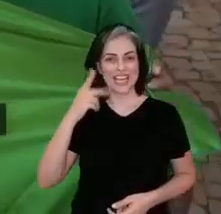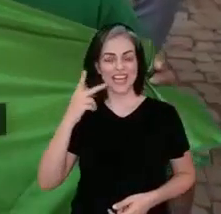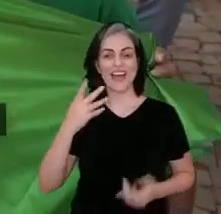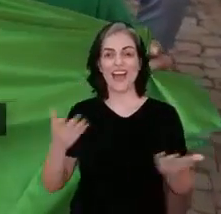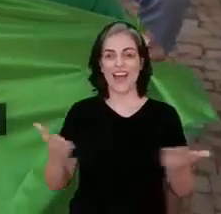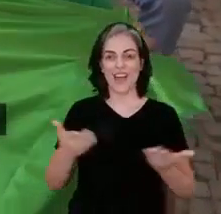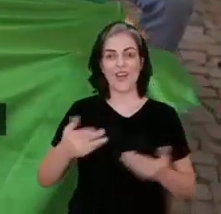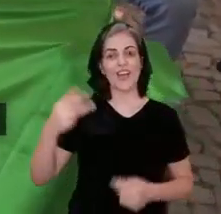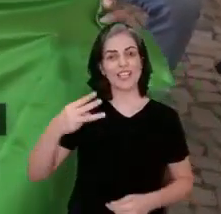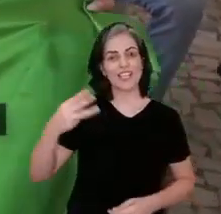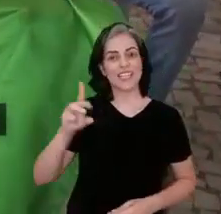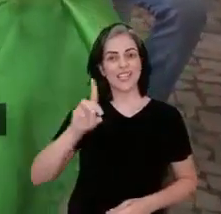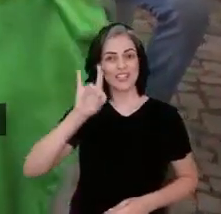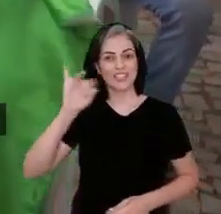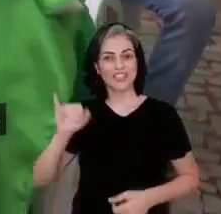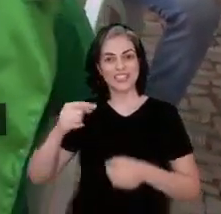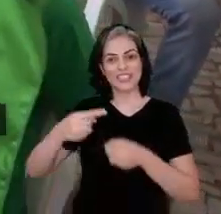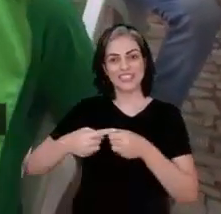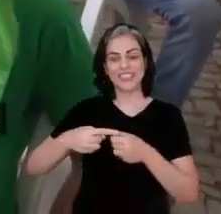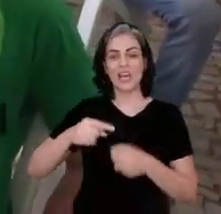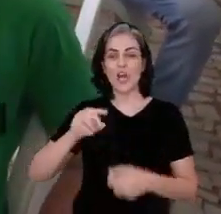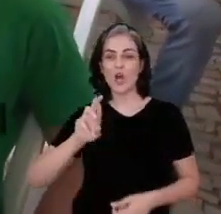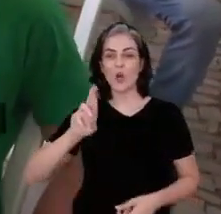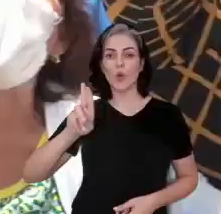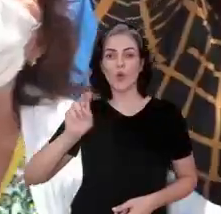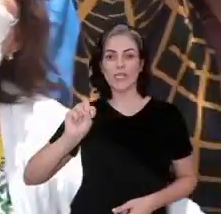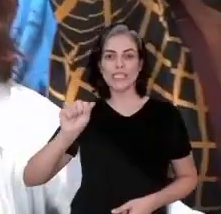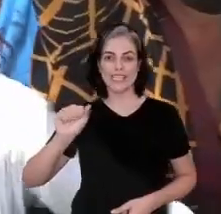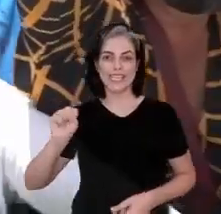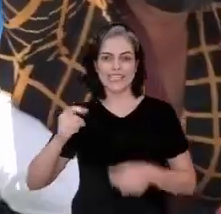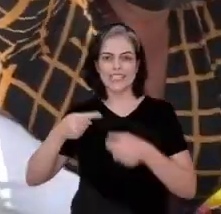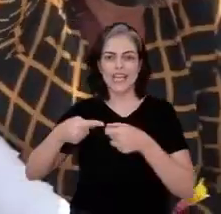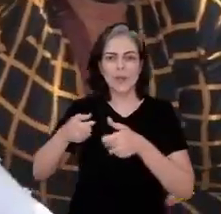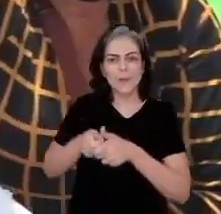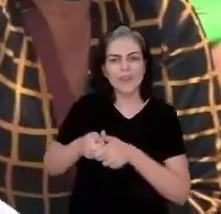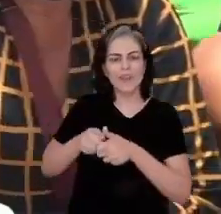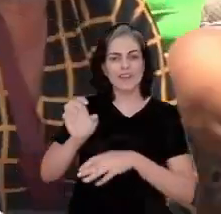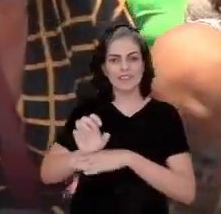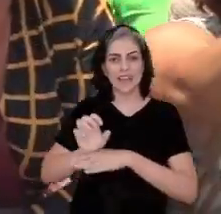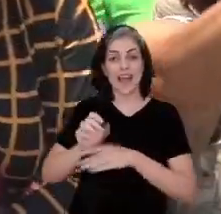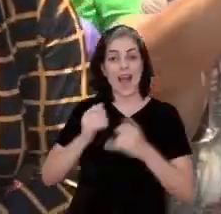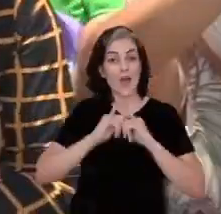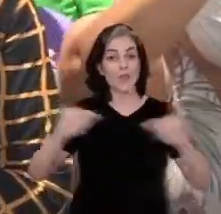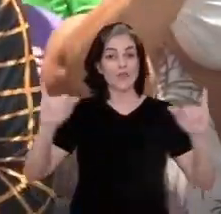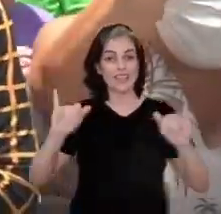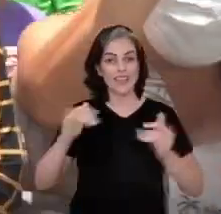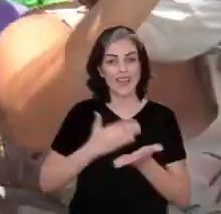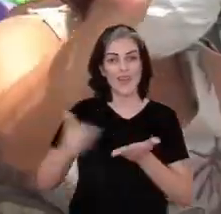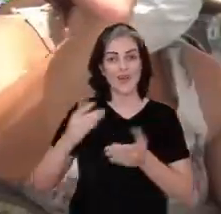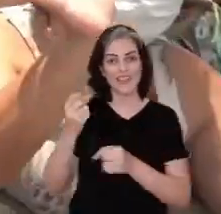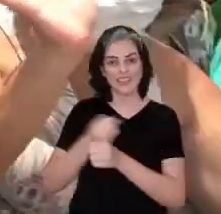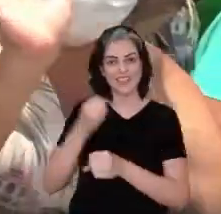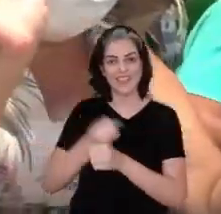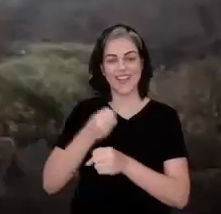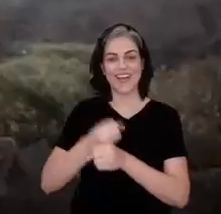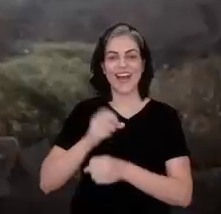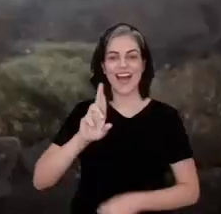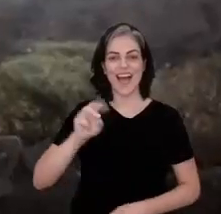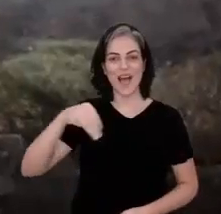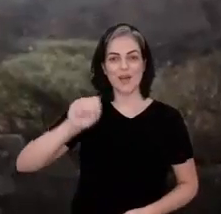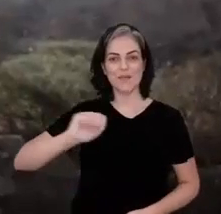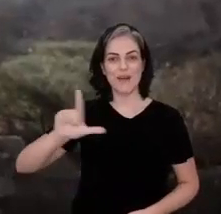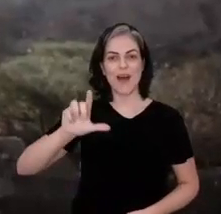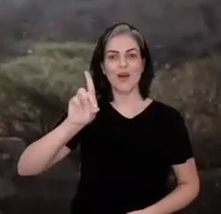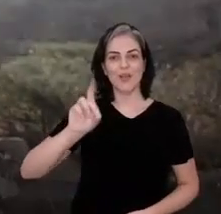o terceiro dia começou em Russas no interior do estado onde foi anunciada a obra para a construção do ramal do Salgado